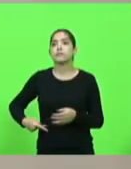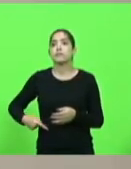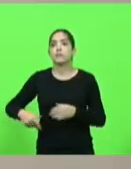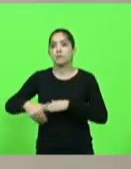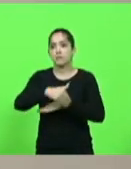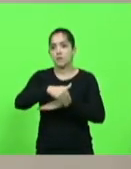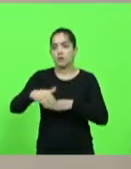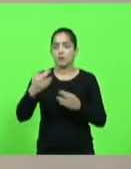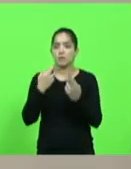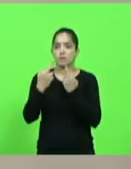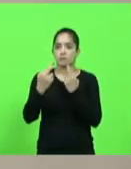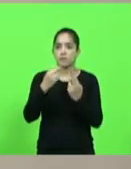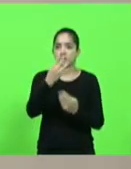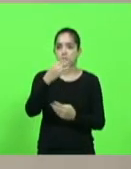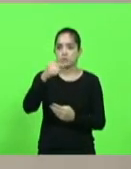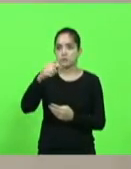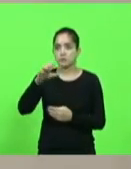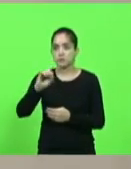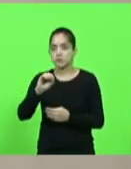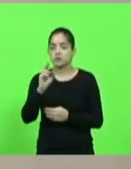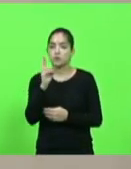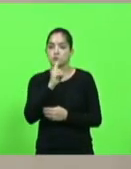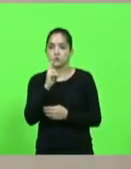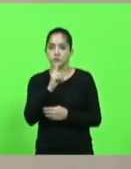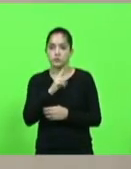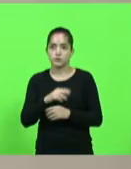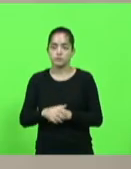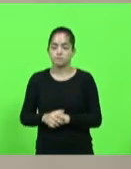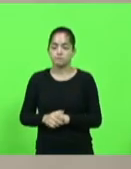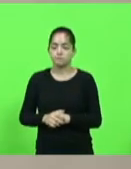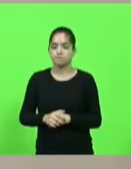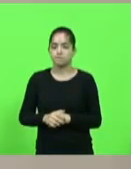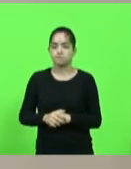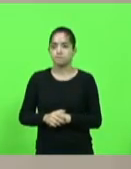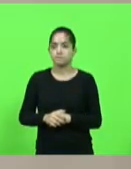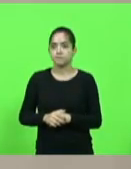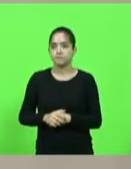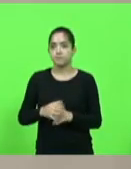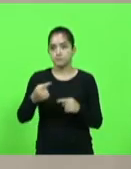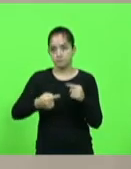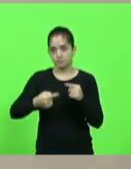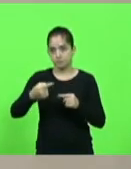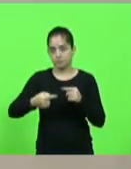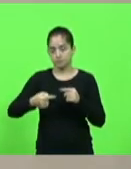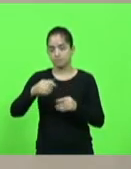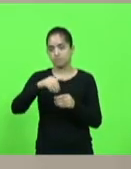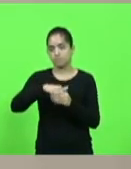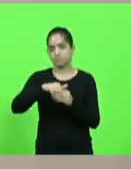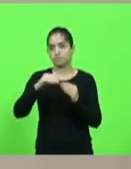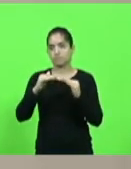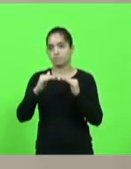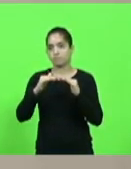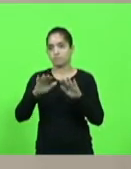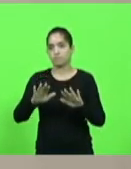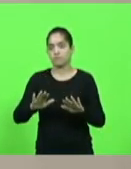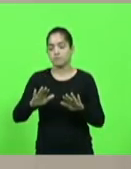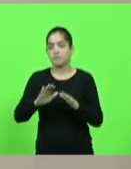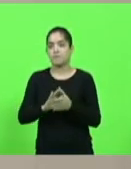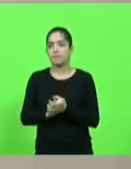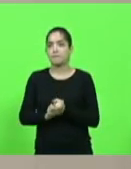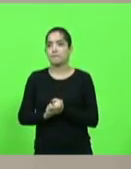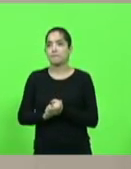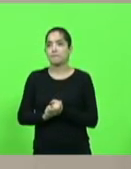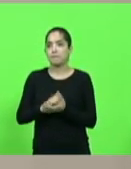rodovia BR-470 em caráter de urgência. Em discussão. Não havendo quem queira discutir em votação, deputados que aprovam, permaneçam como se